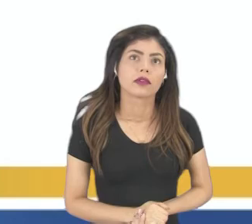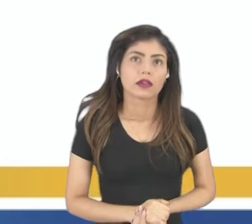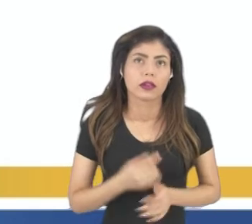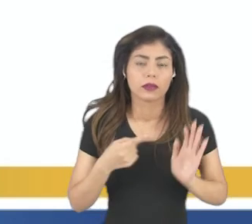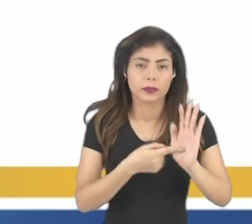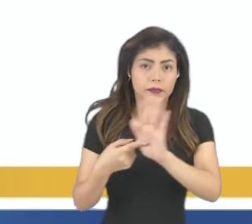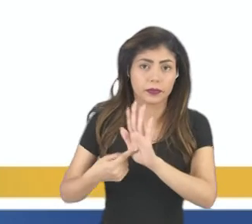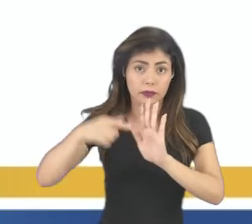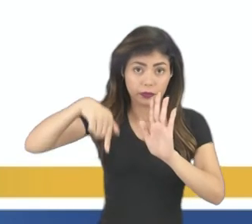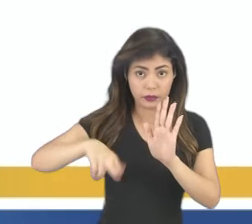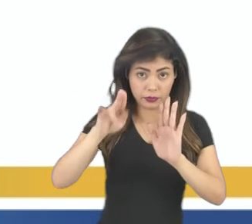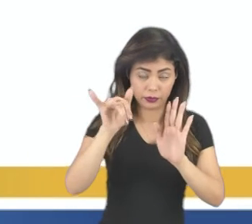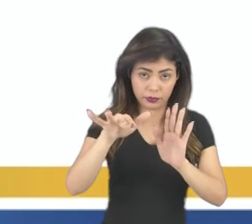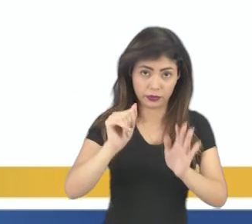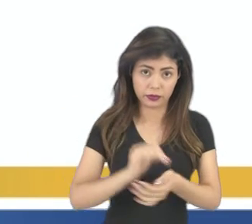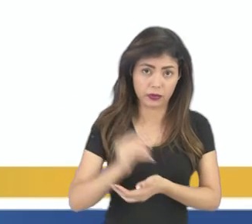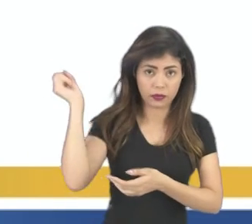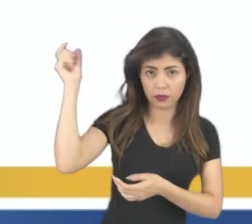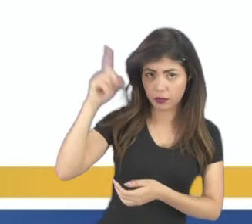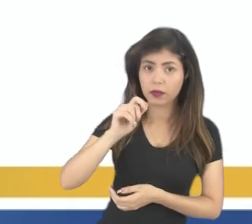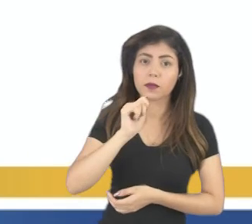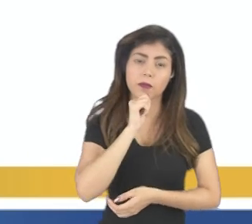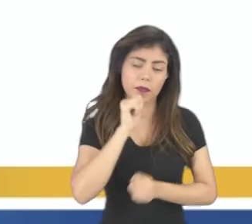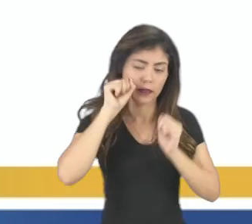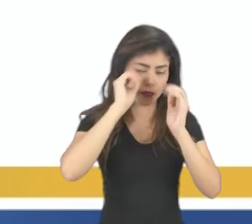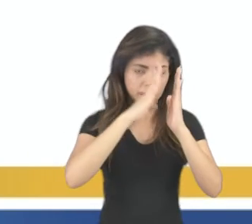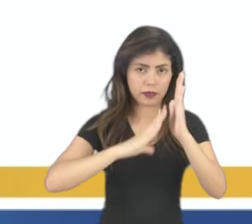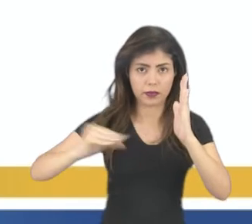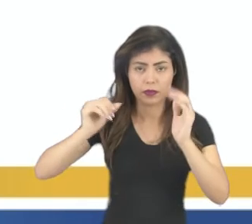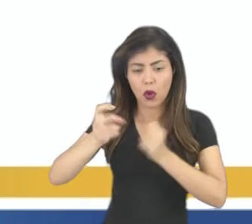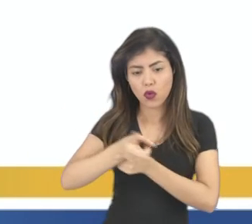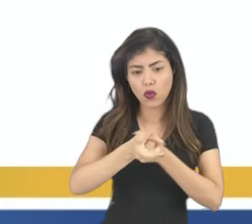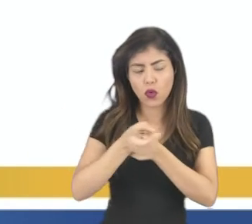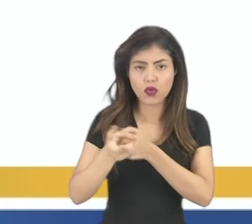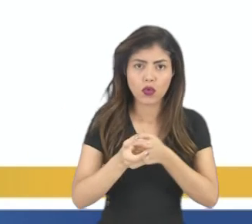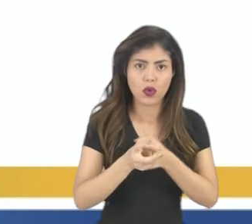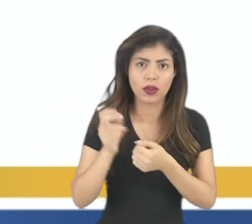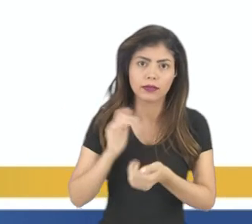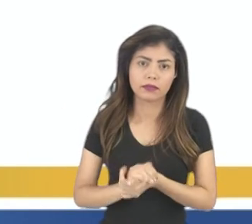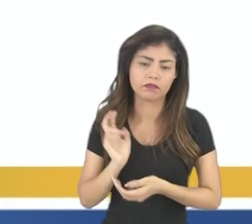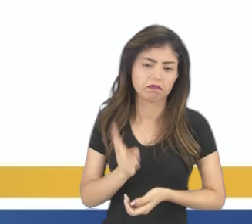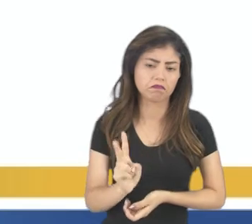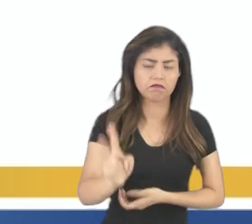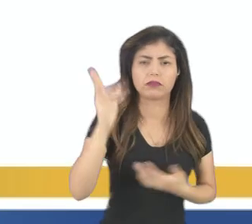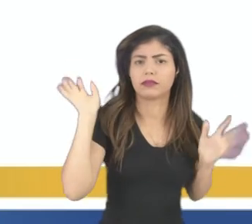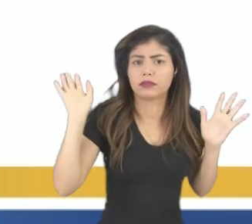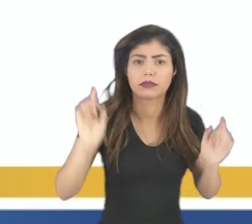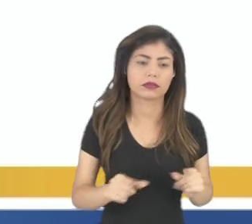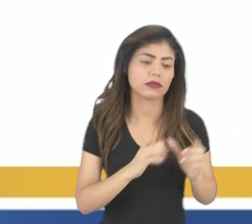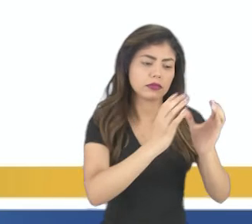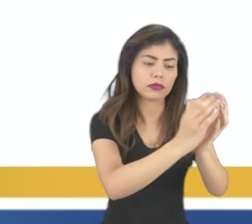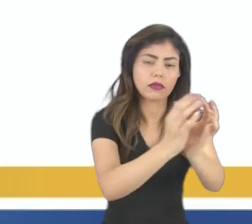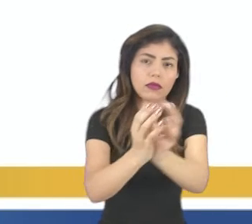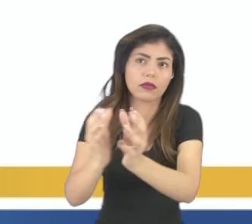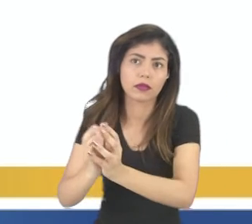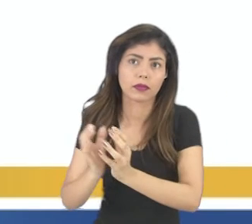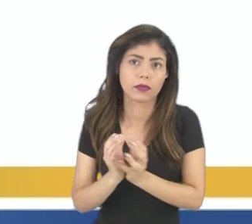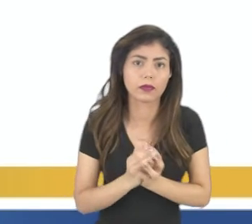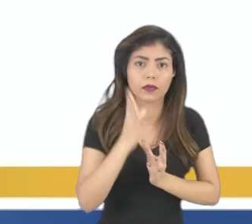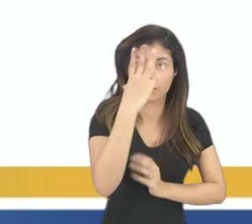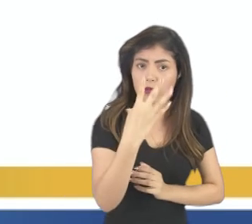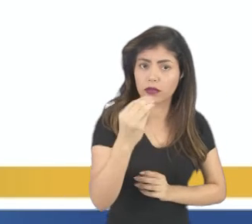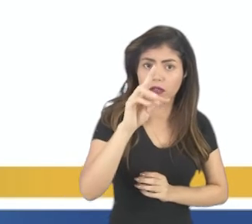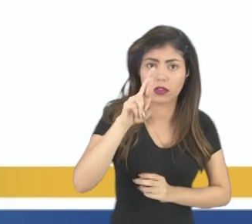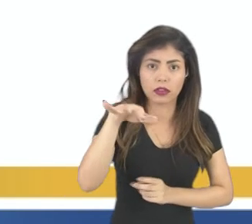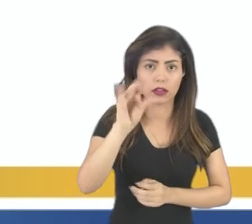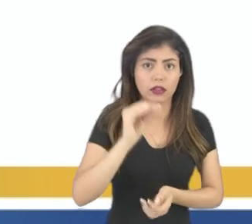conforme a teoria dos contas a luz é emitida e absorvido diz continuadamente em pequenos pacotes chamados foto